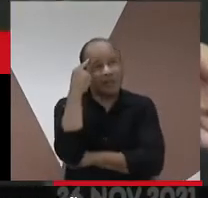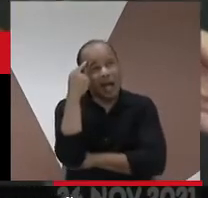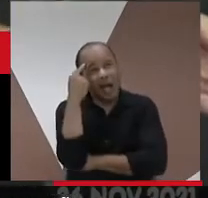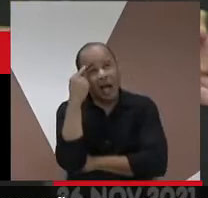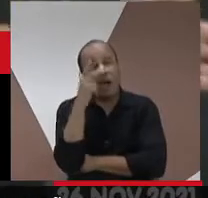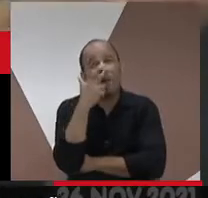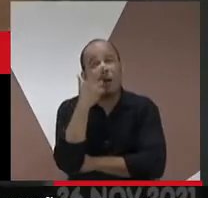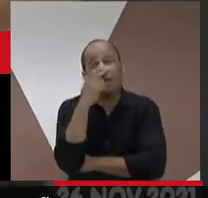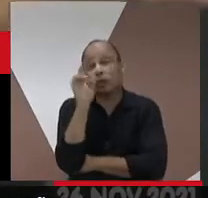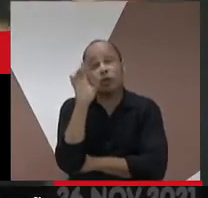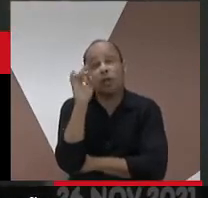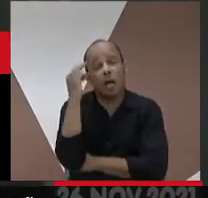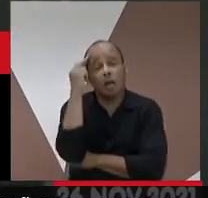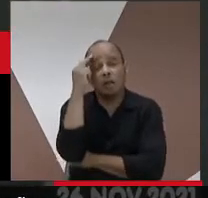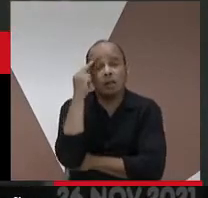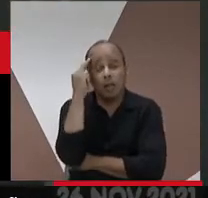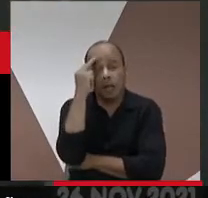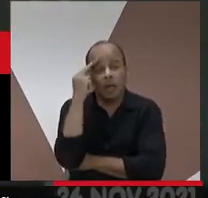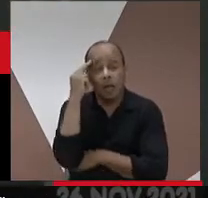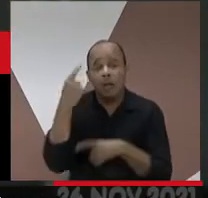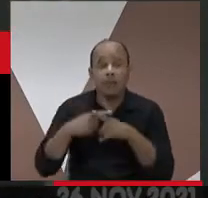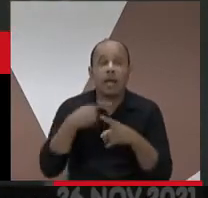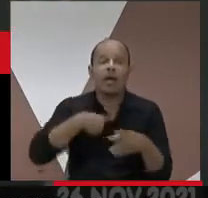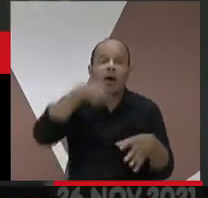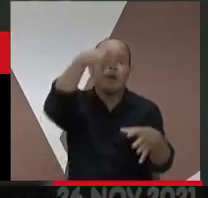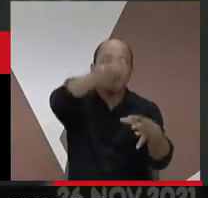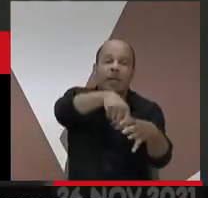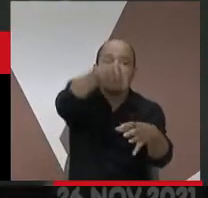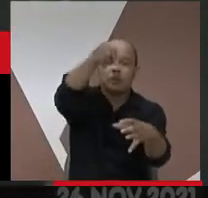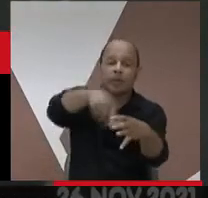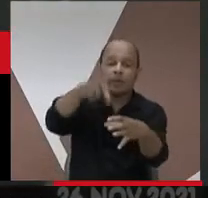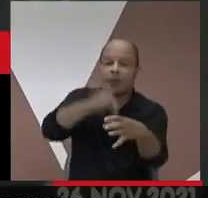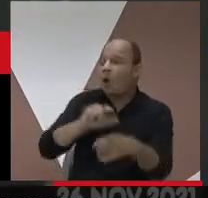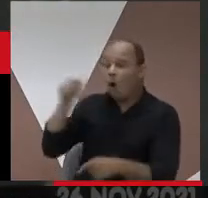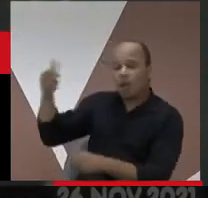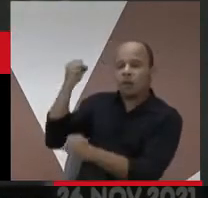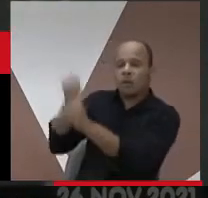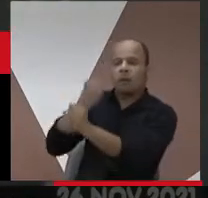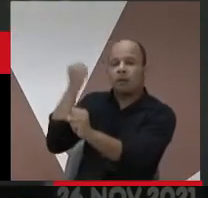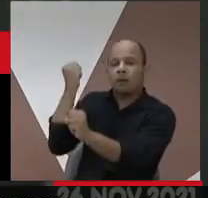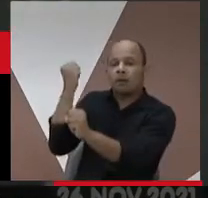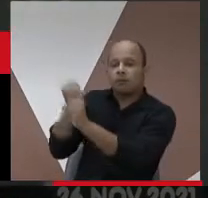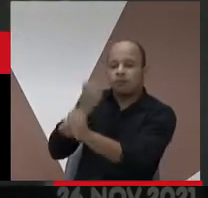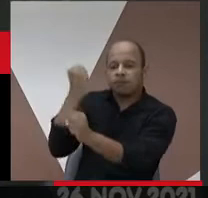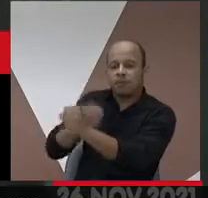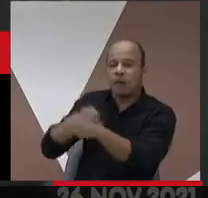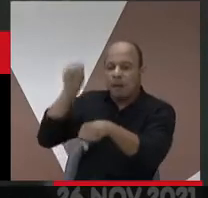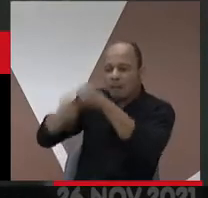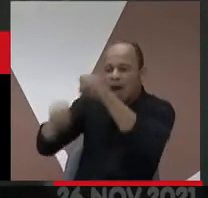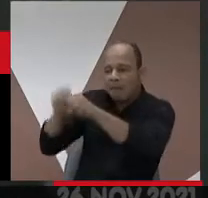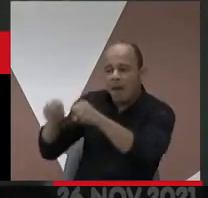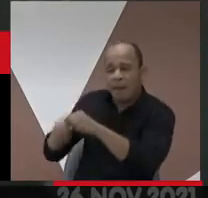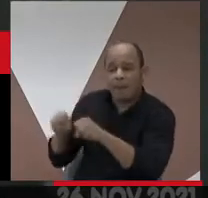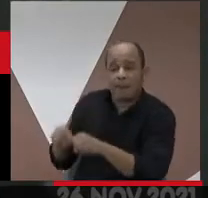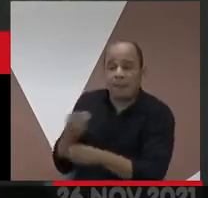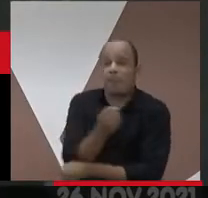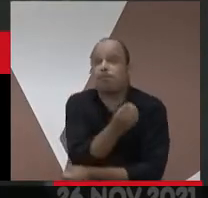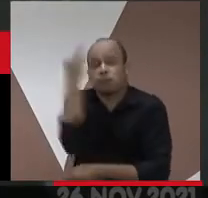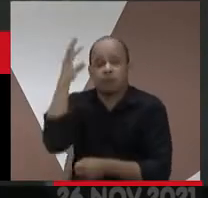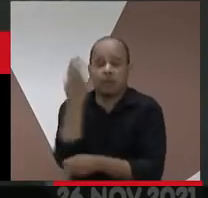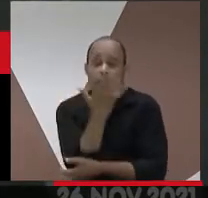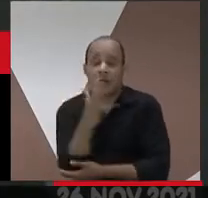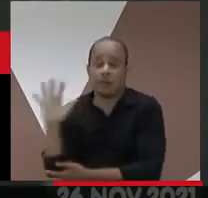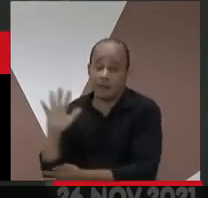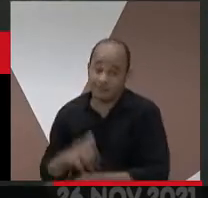Eu vou plantar 100 mil árvores enquanto eles estão destruindo 1 milhão de árvores. Ô, gente, temos que cuidar do planeta. Eu acho que